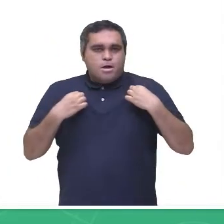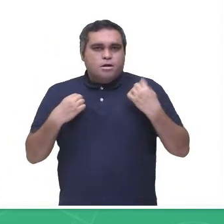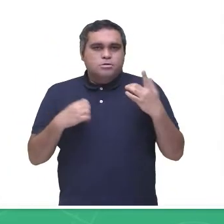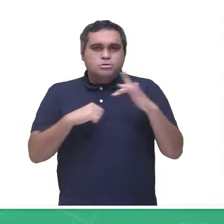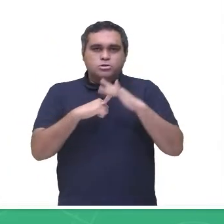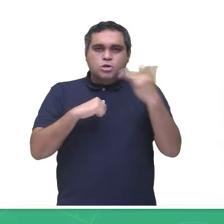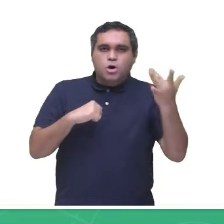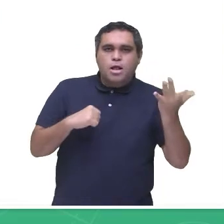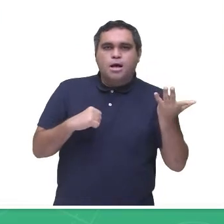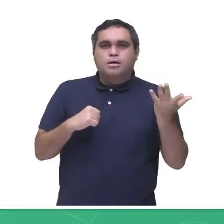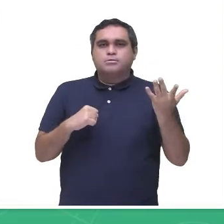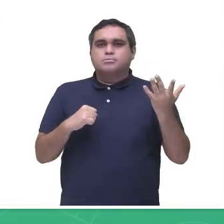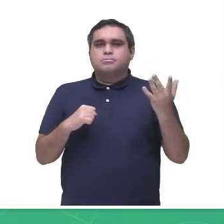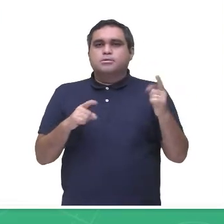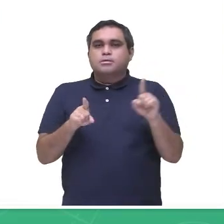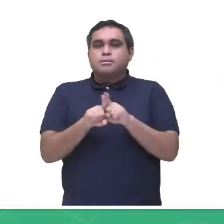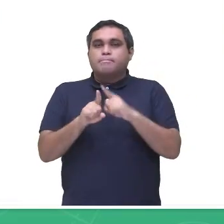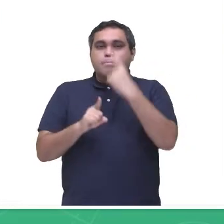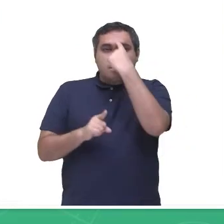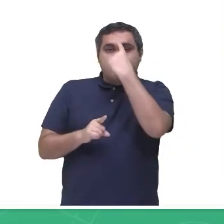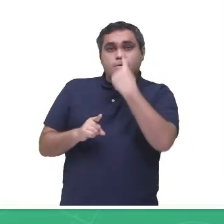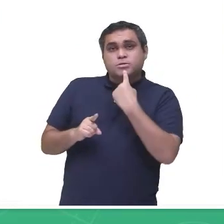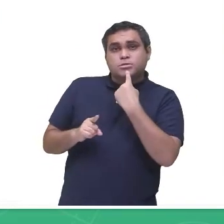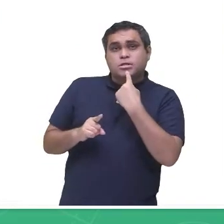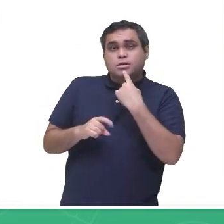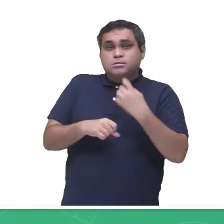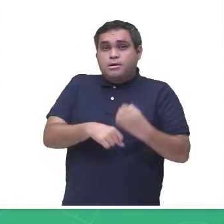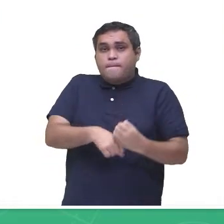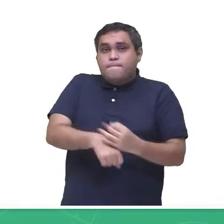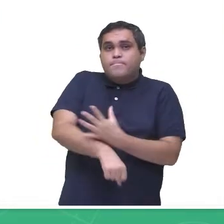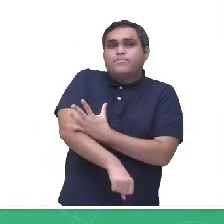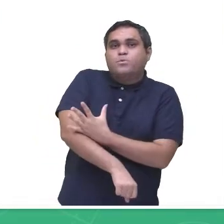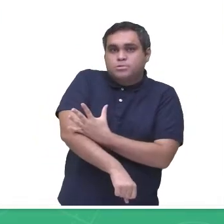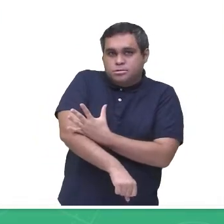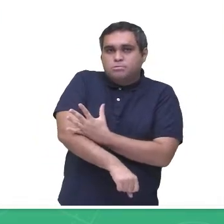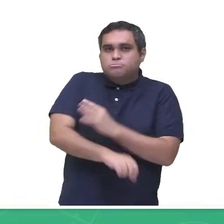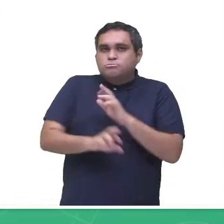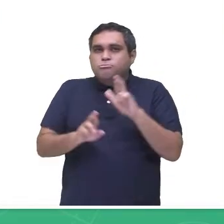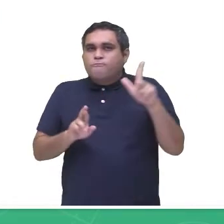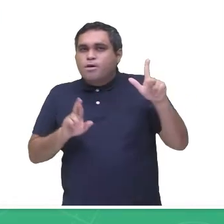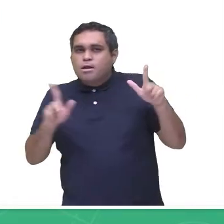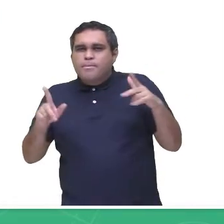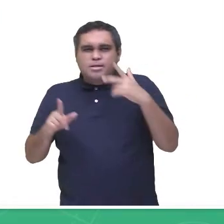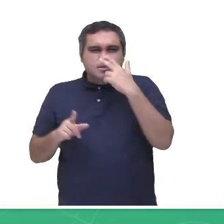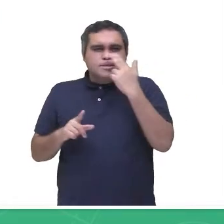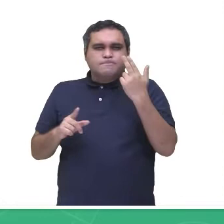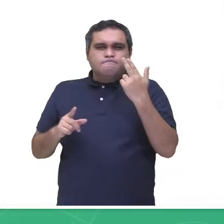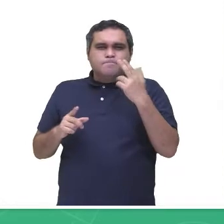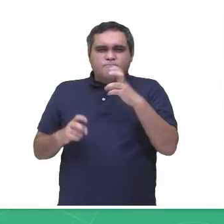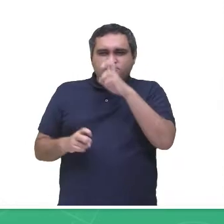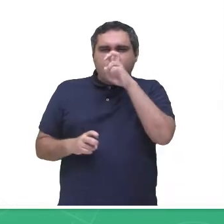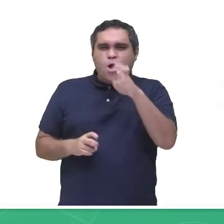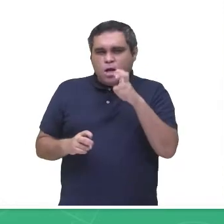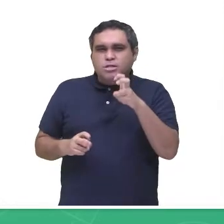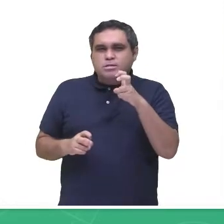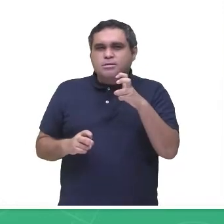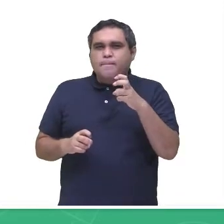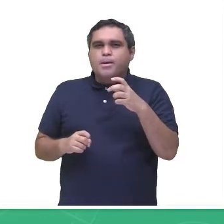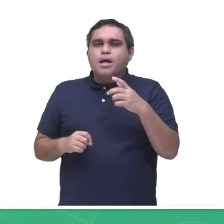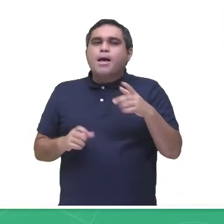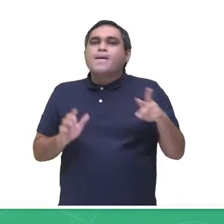dourado, e os gestos e os rostos das personagens revelam emoções violentas e atingem uma